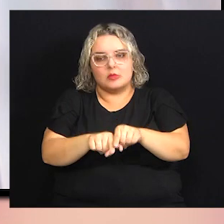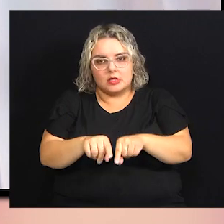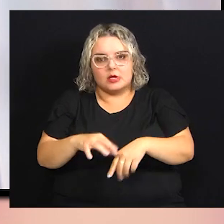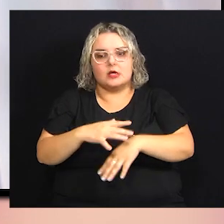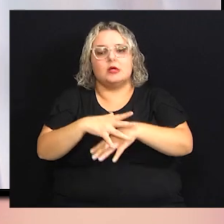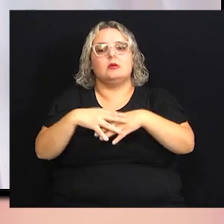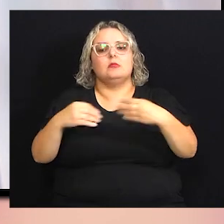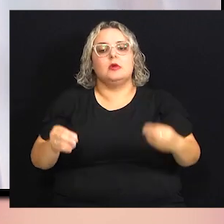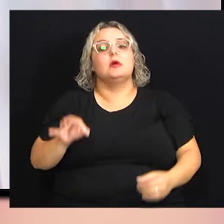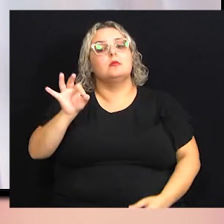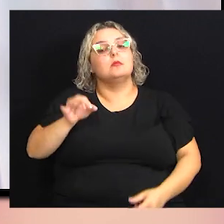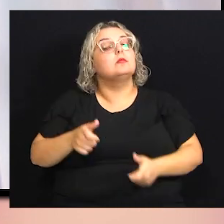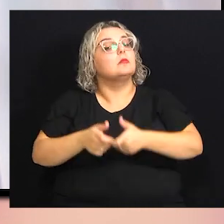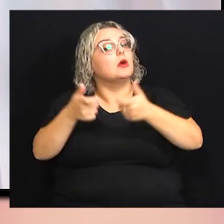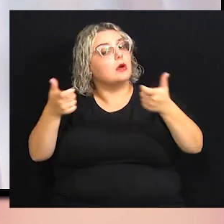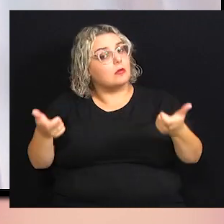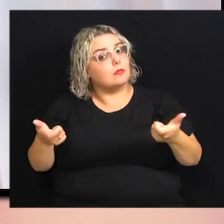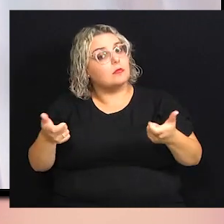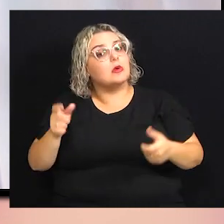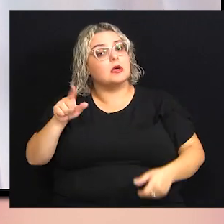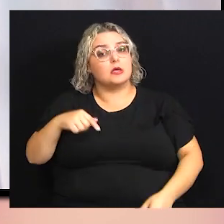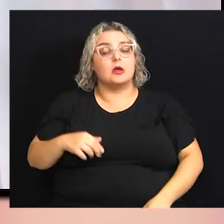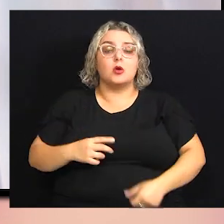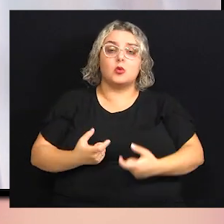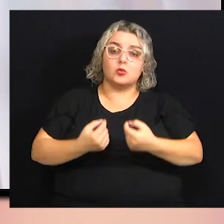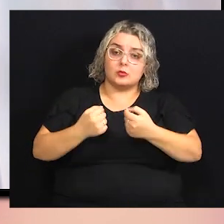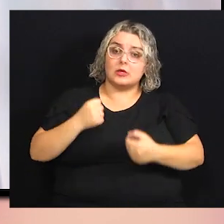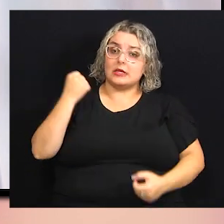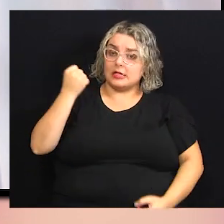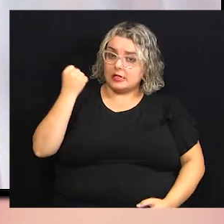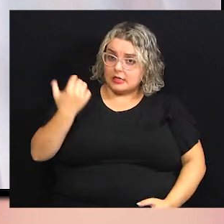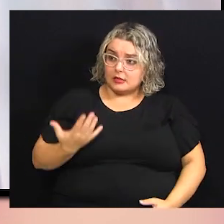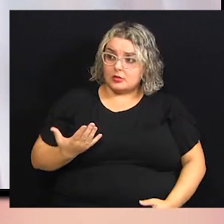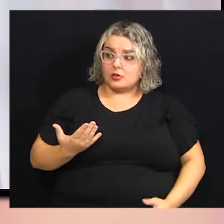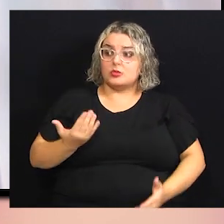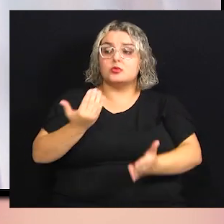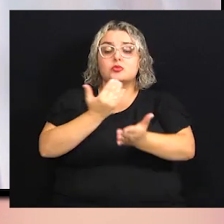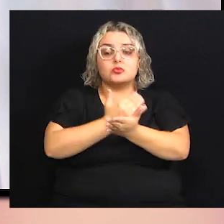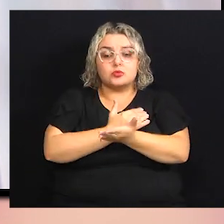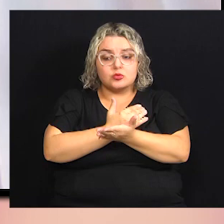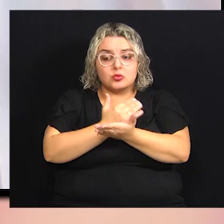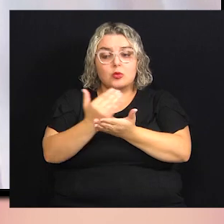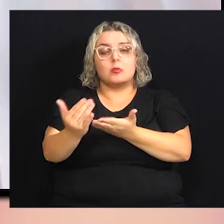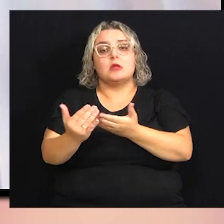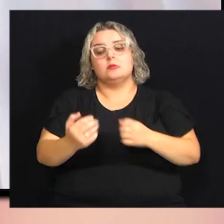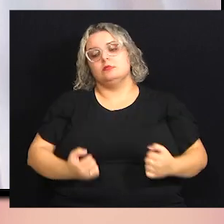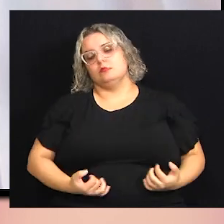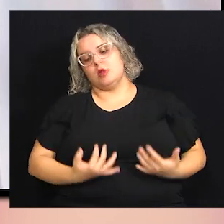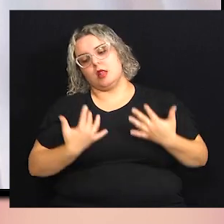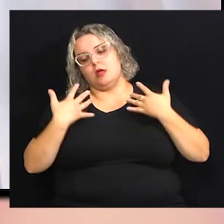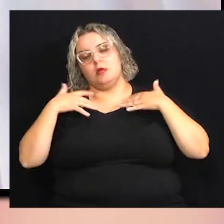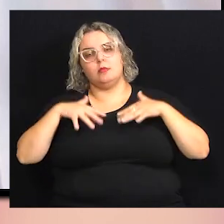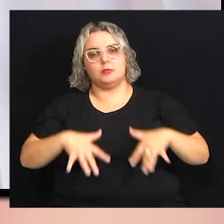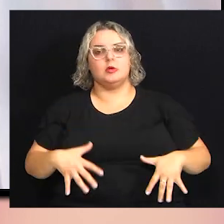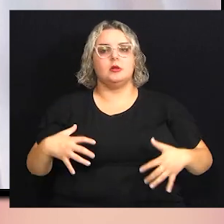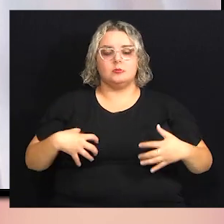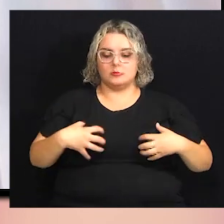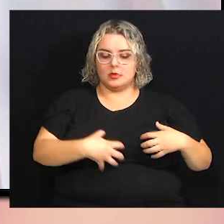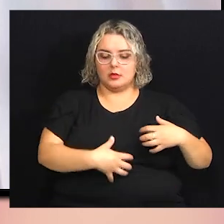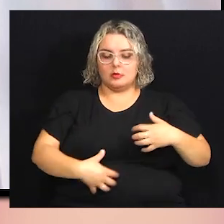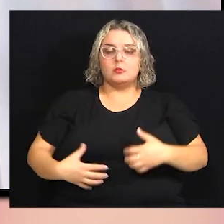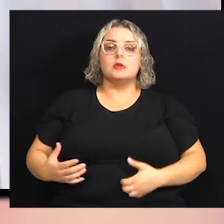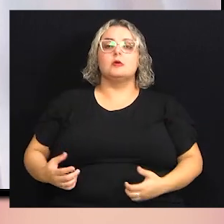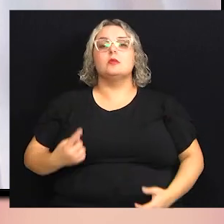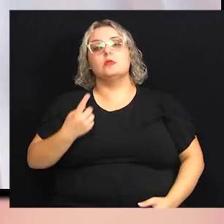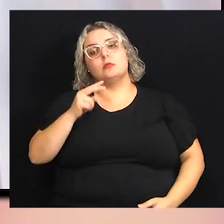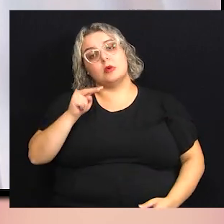também tem uma chance alta de cura, mas como ele é um tumor agressivo e já pode, logo no início, se espalhar para outros